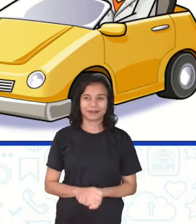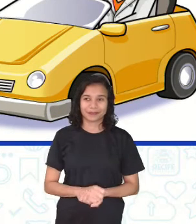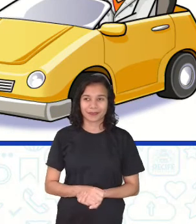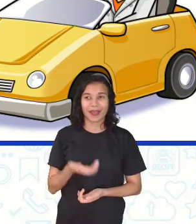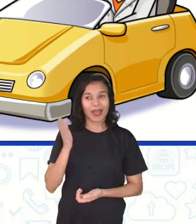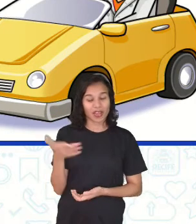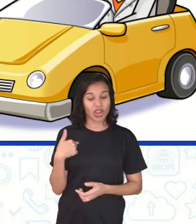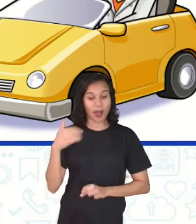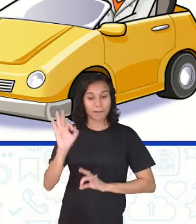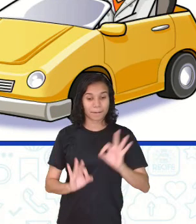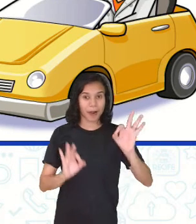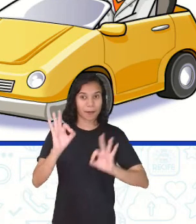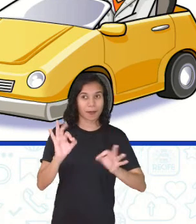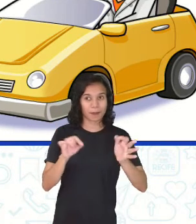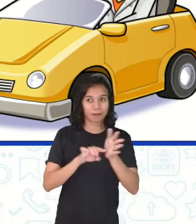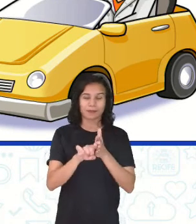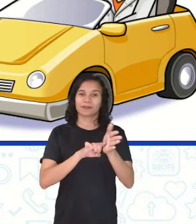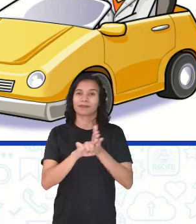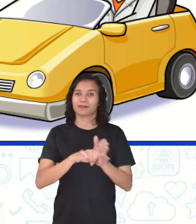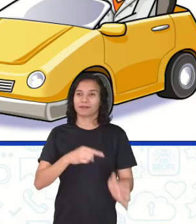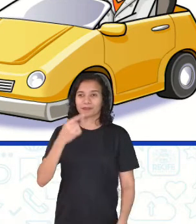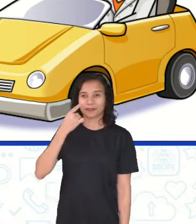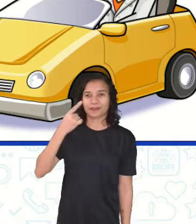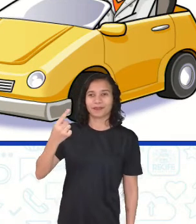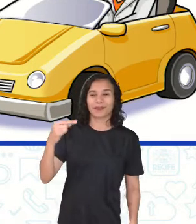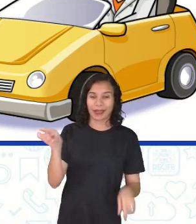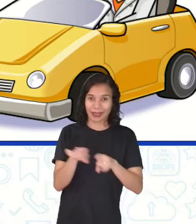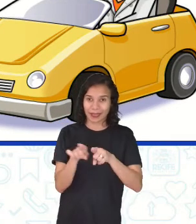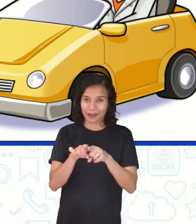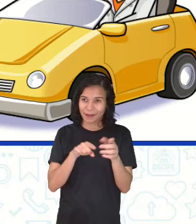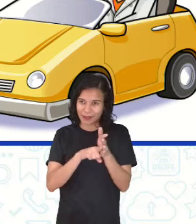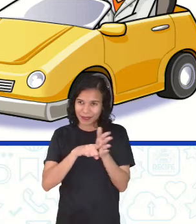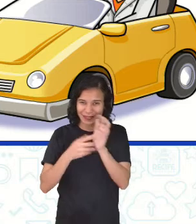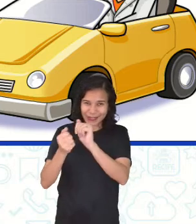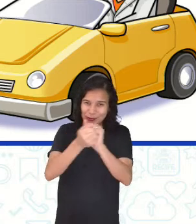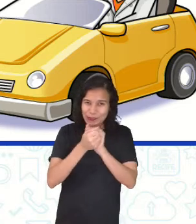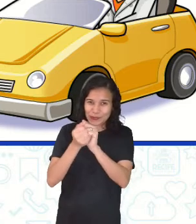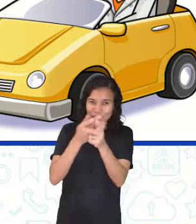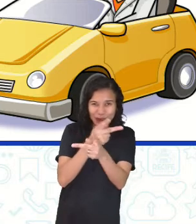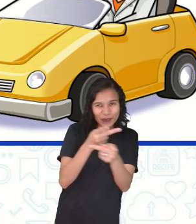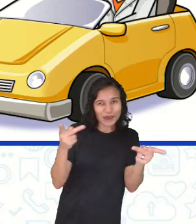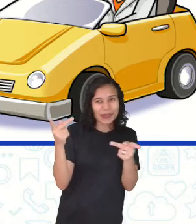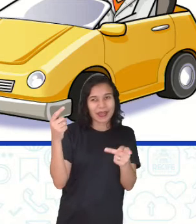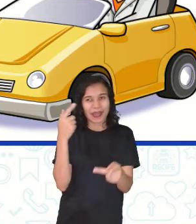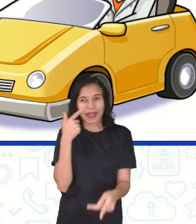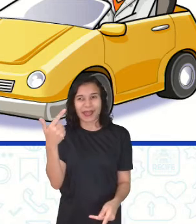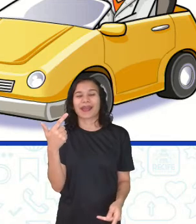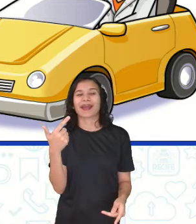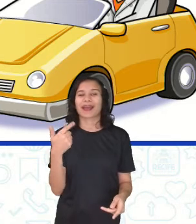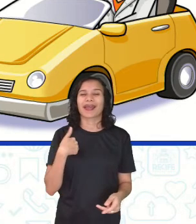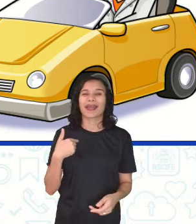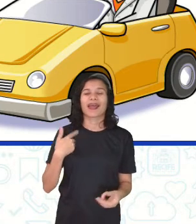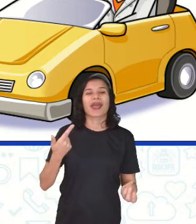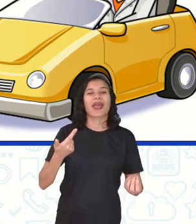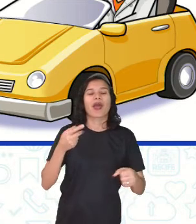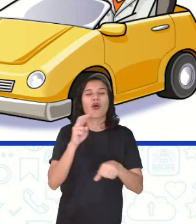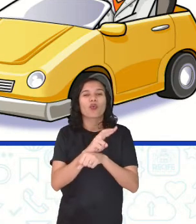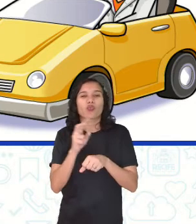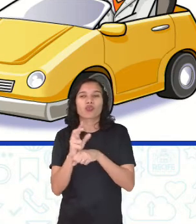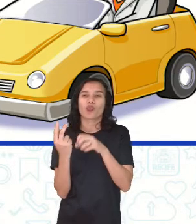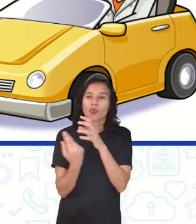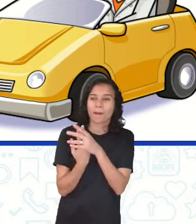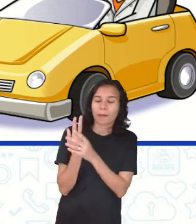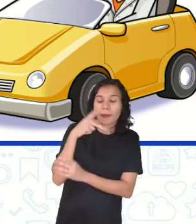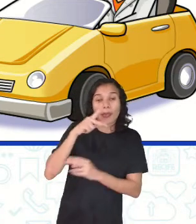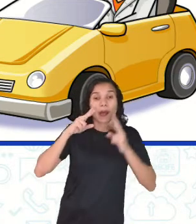Eu já estou me preparando para a pesquisa, viu, gente? Eu também entrei na pesquisa aí com vocês, ó. eu estou cultivando, estou